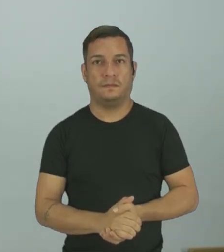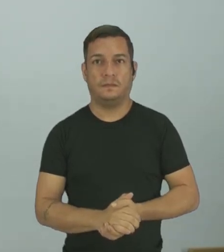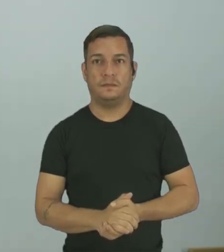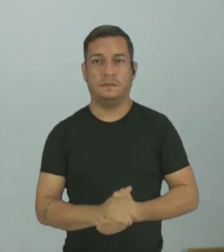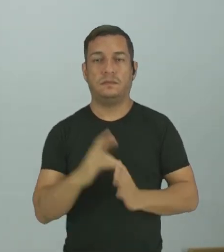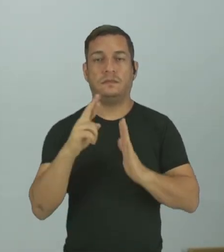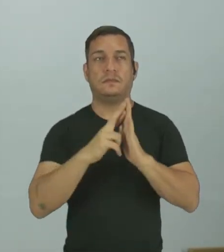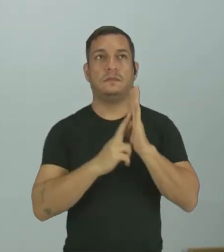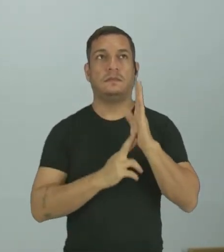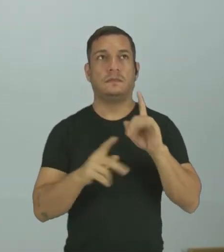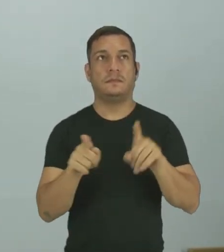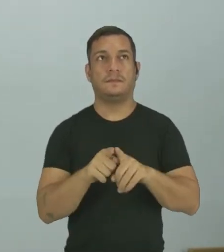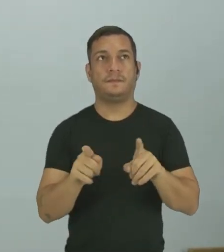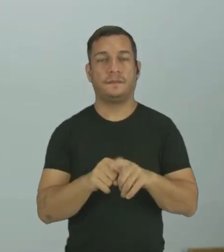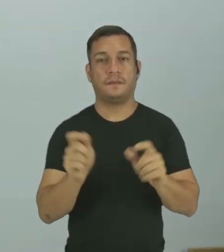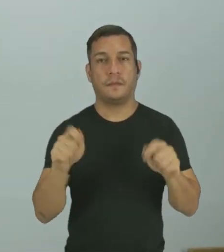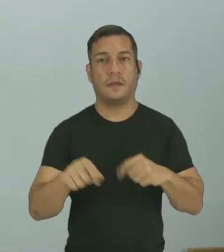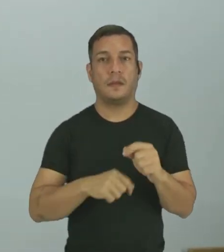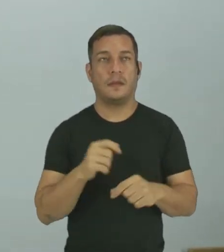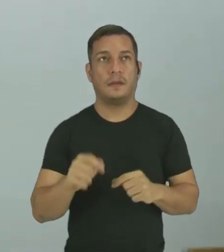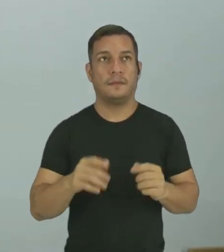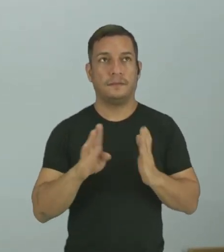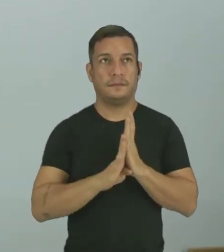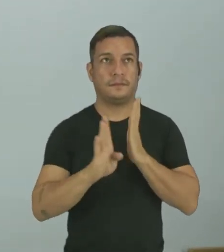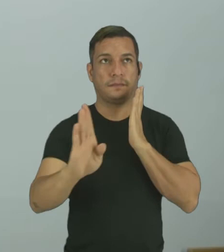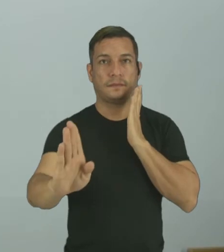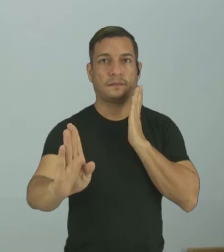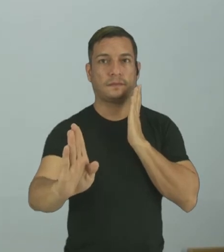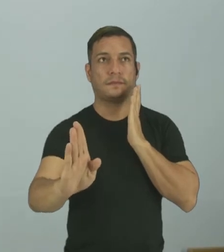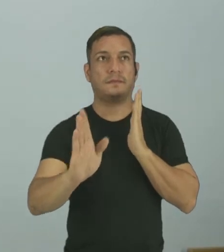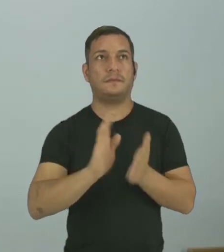Essas regras também servem para filas.